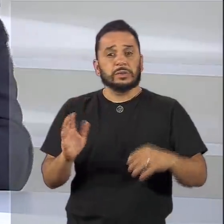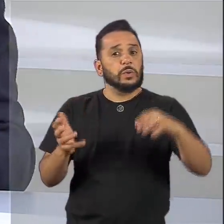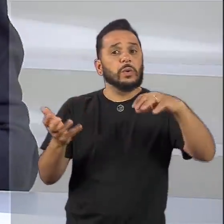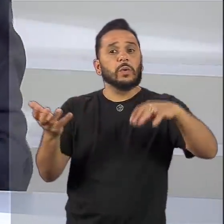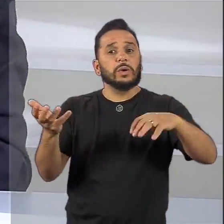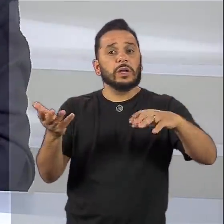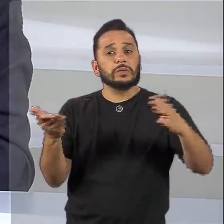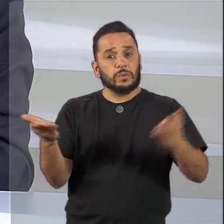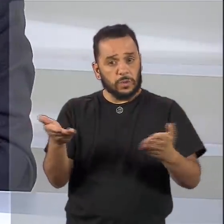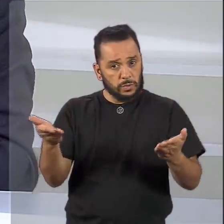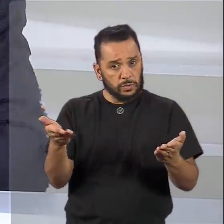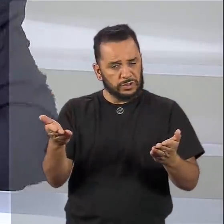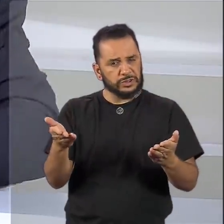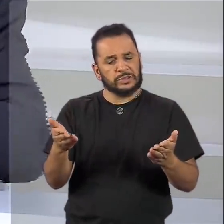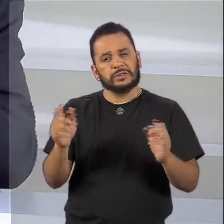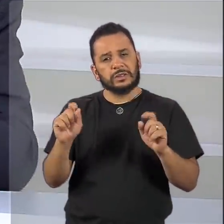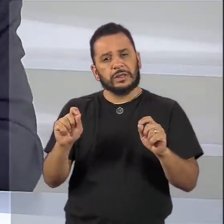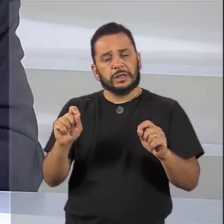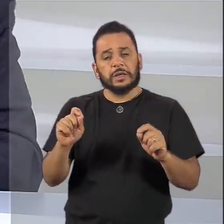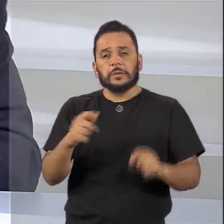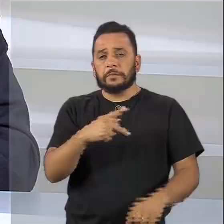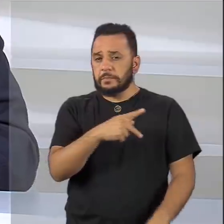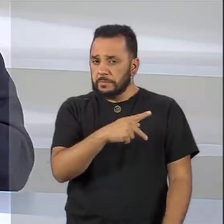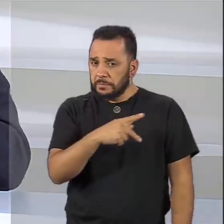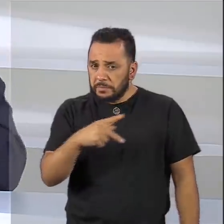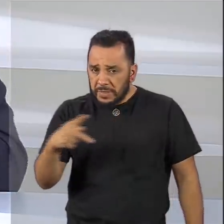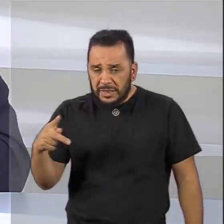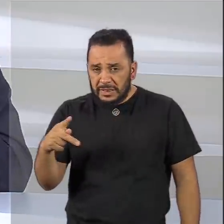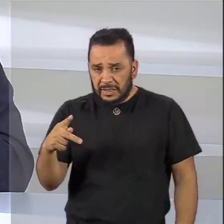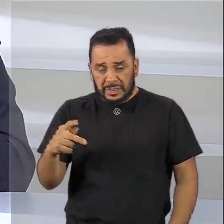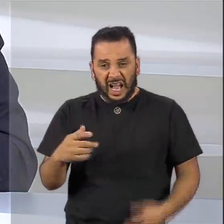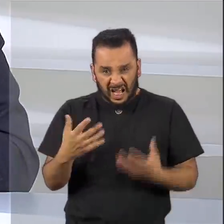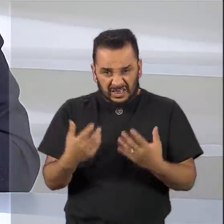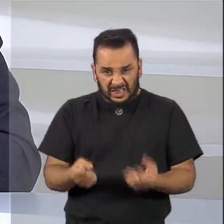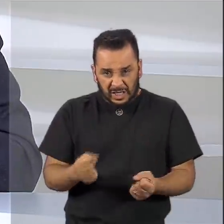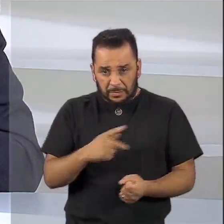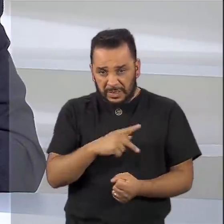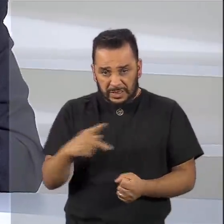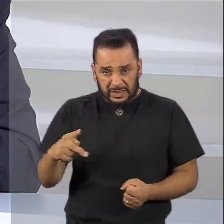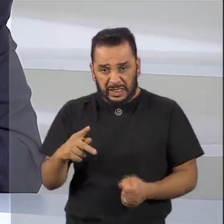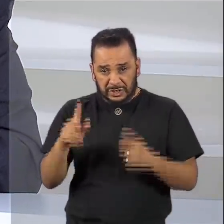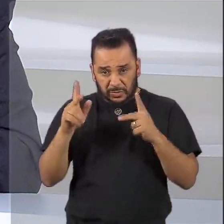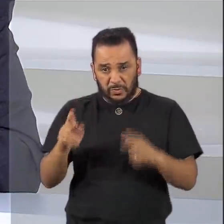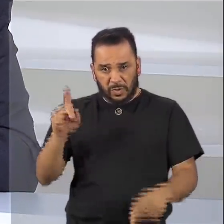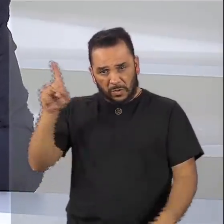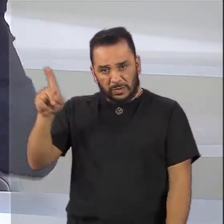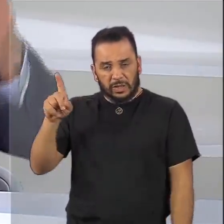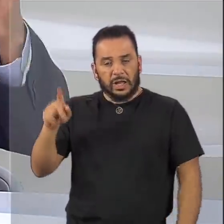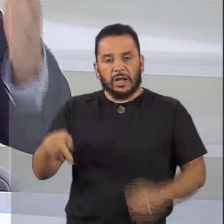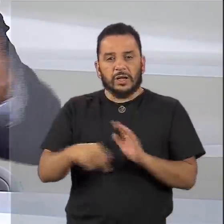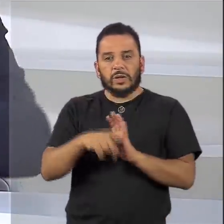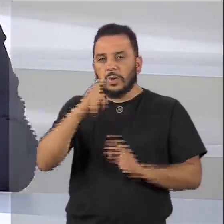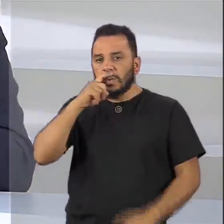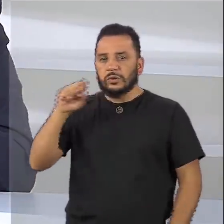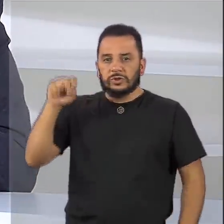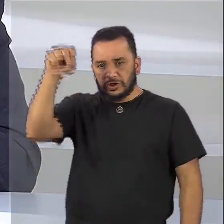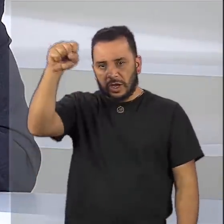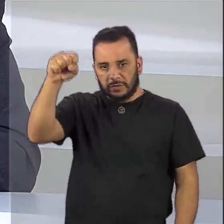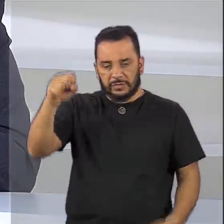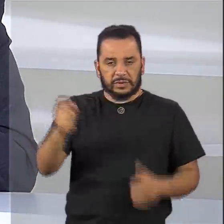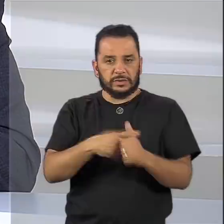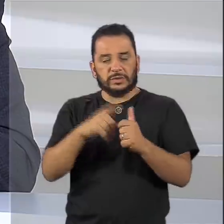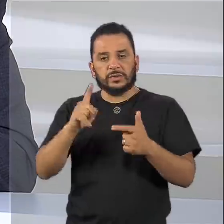jamais permitiria que um presidente pudesse fazer o que o Chávez fez na Venezuela, ou que Putin